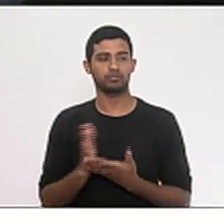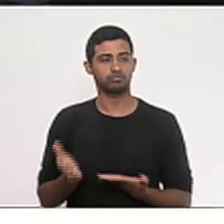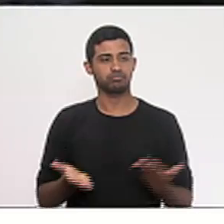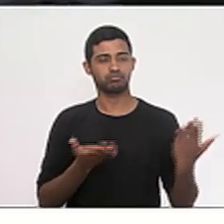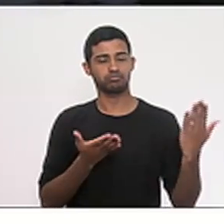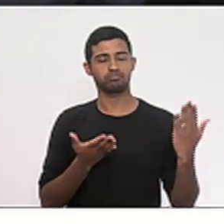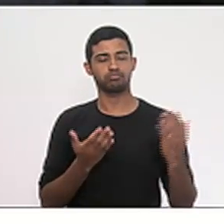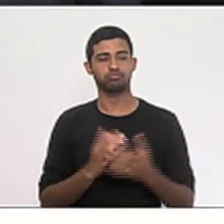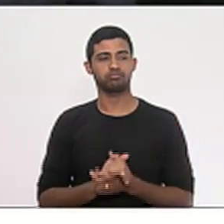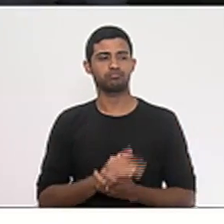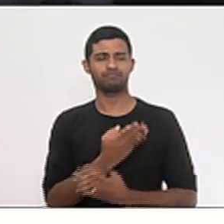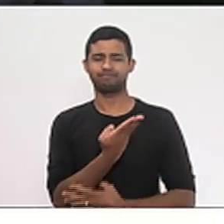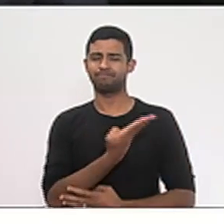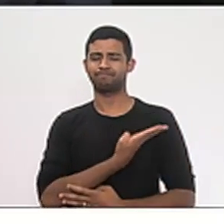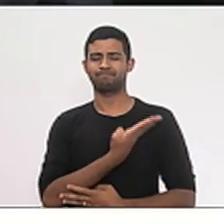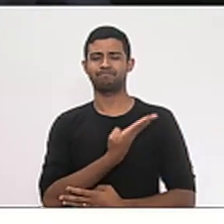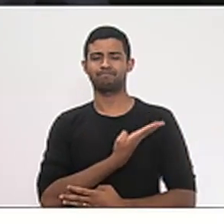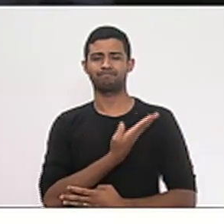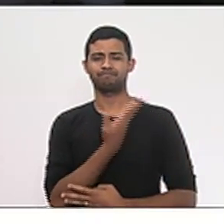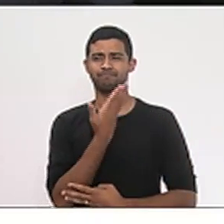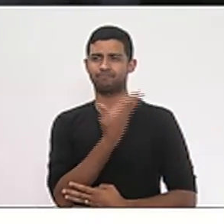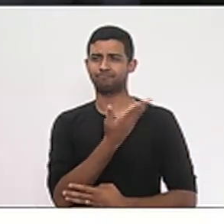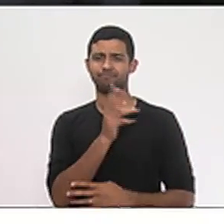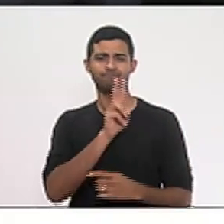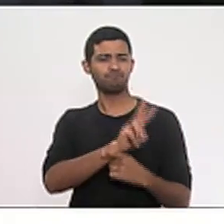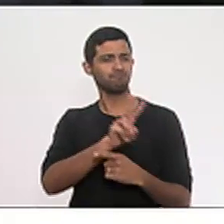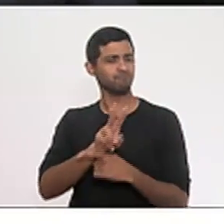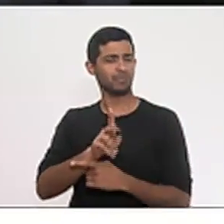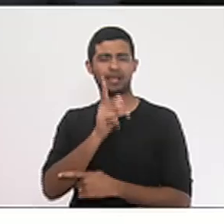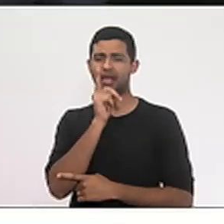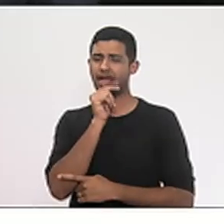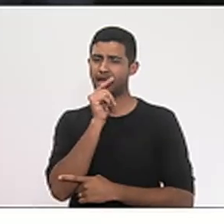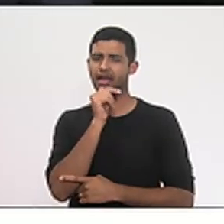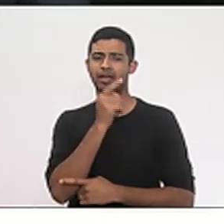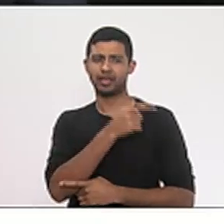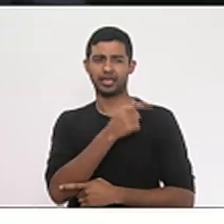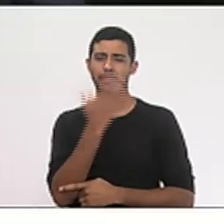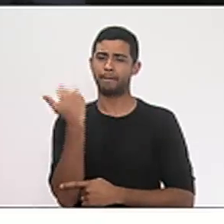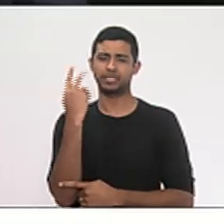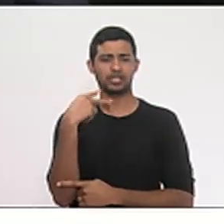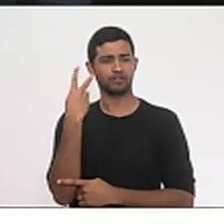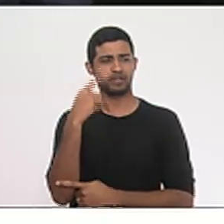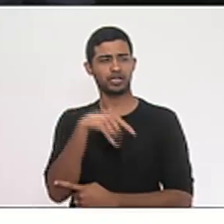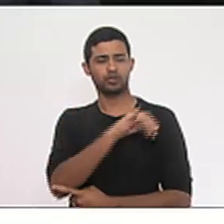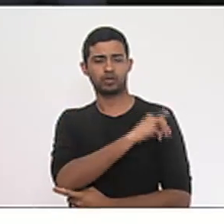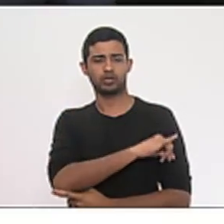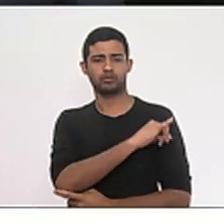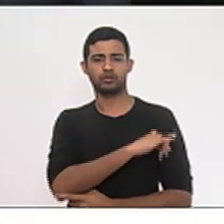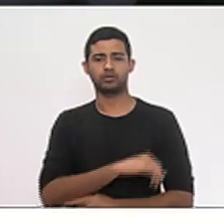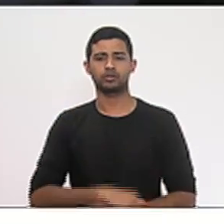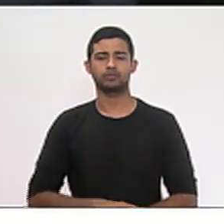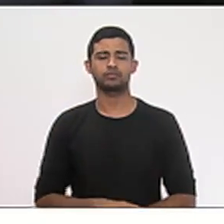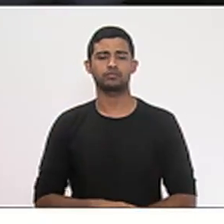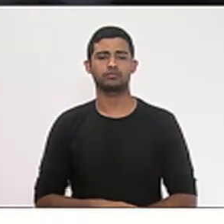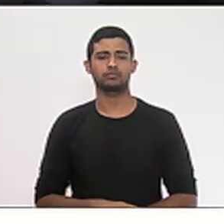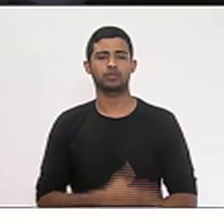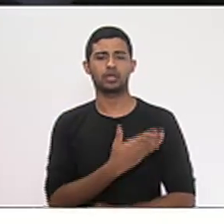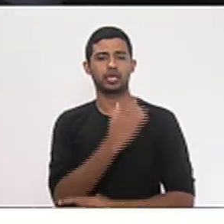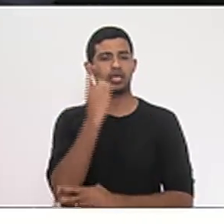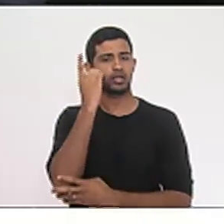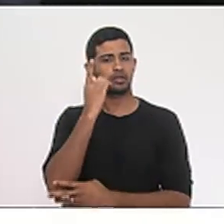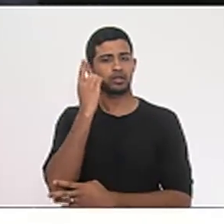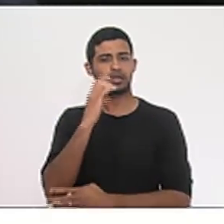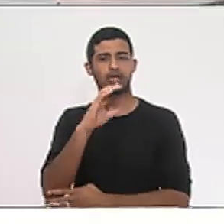palavra para o meu nobre amigo e um defensor da água, que foi vereador na cidade do Rio de Janeiro, deputado